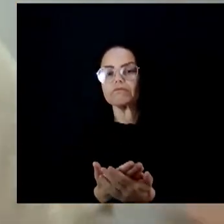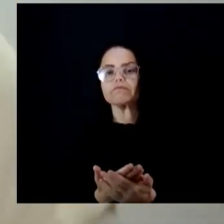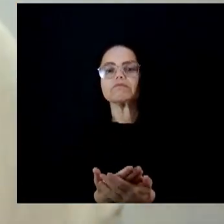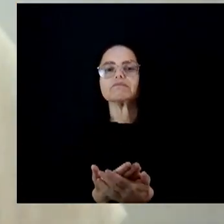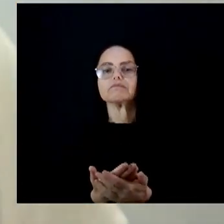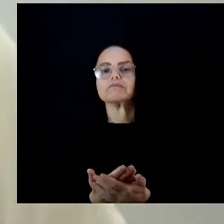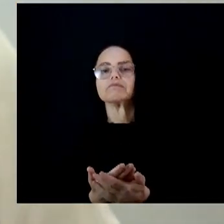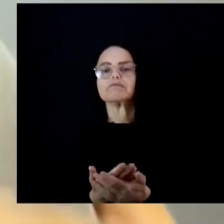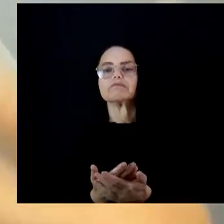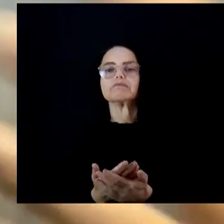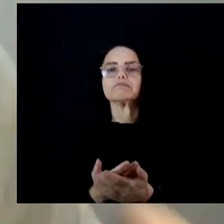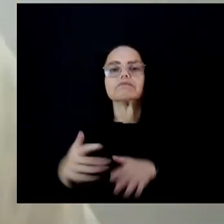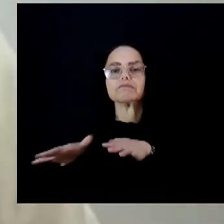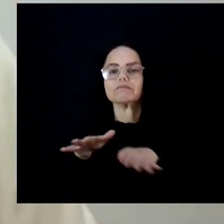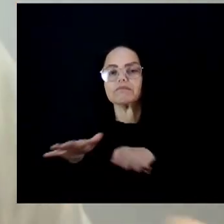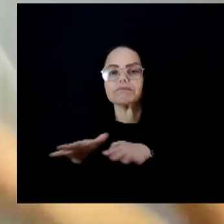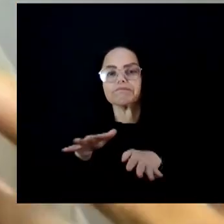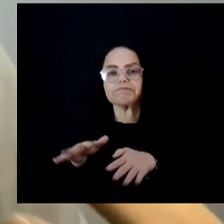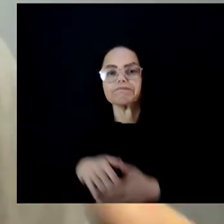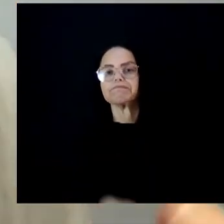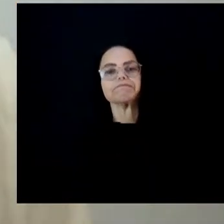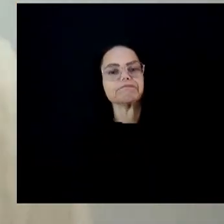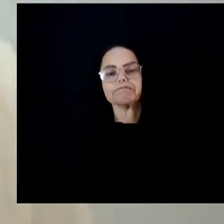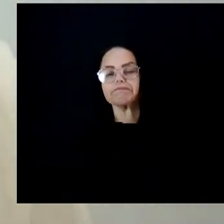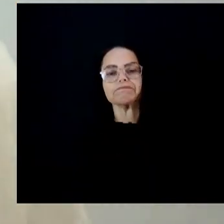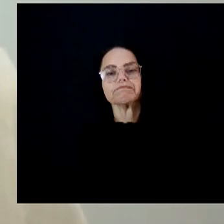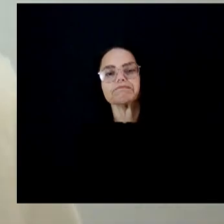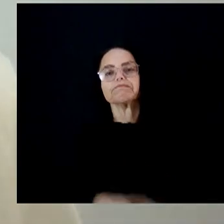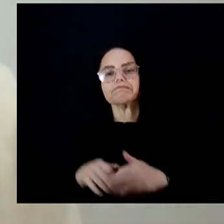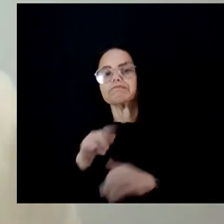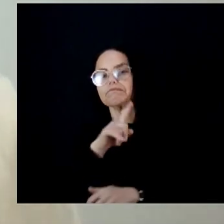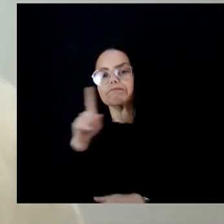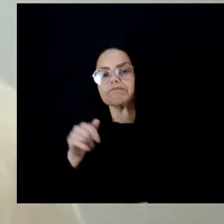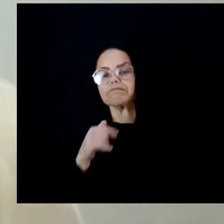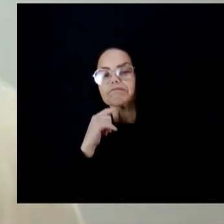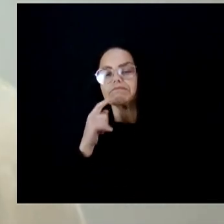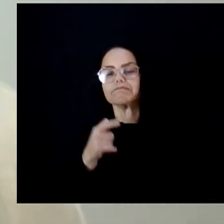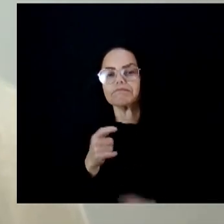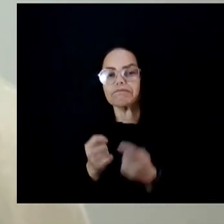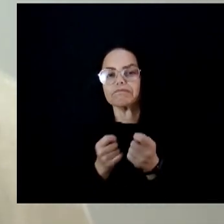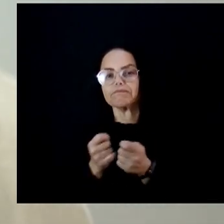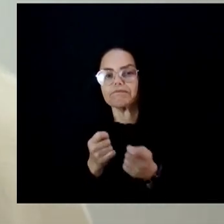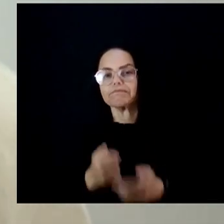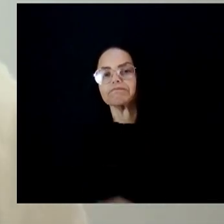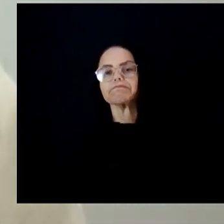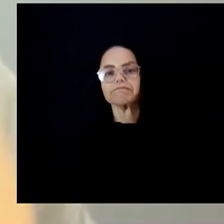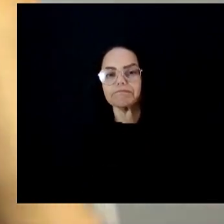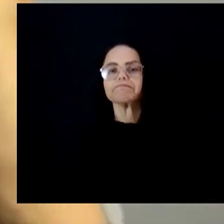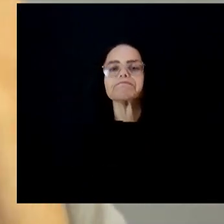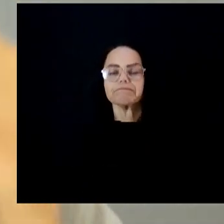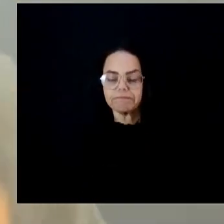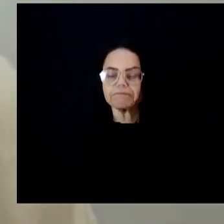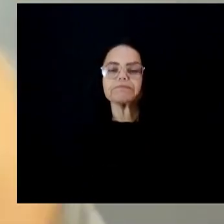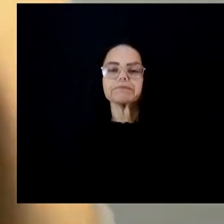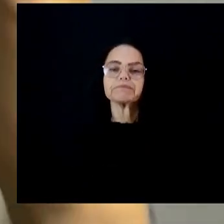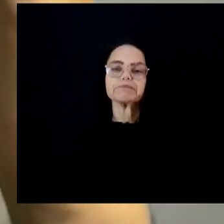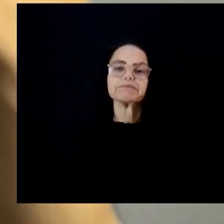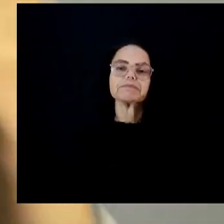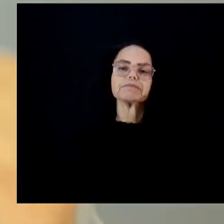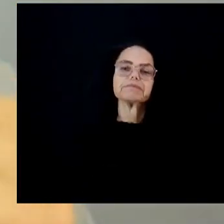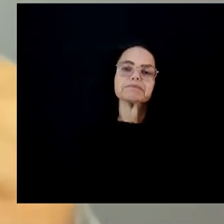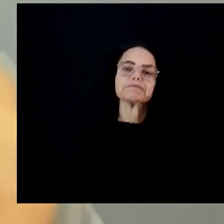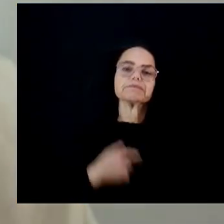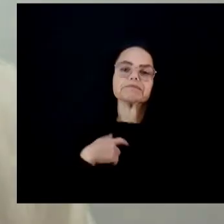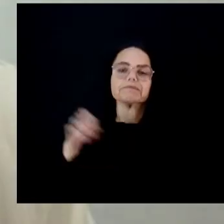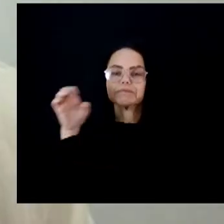lá, mas no final do dia a gente não consegue monitorar isso muito bem. Então, quando eu falo que um estado tem